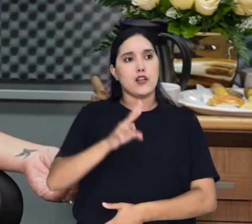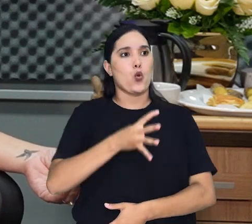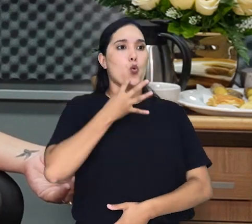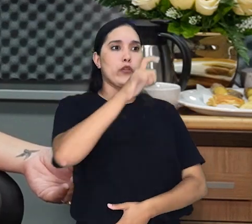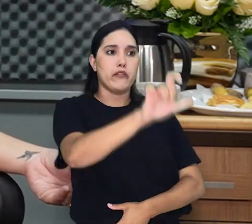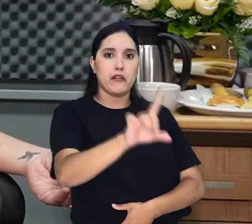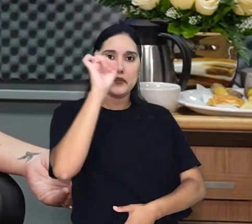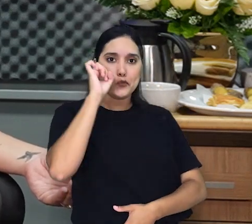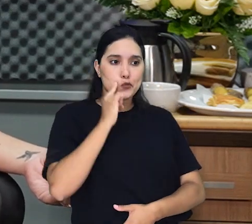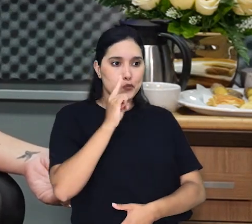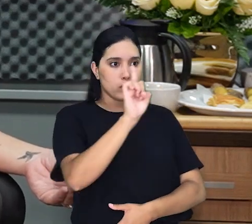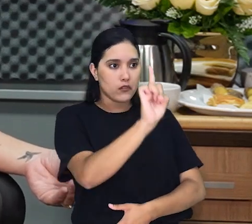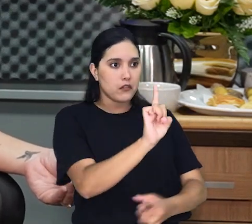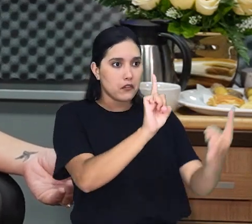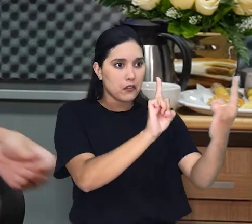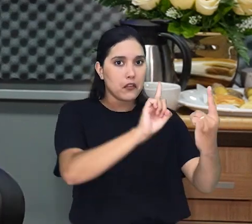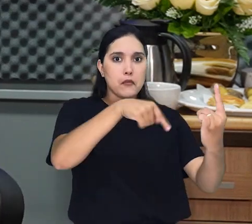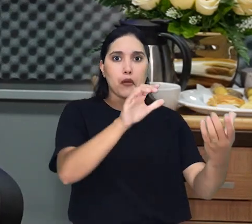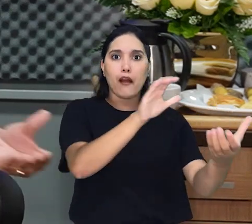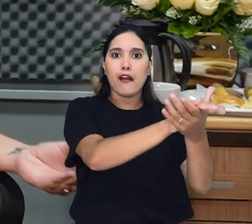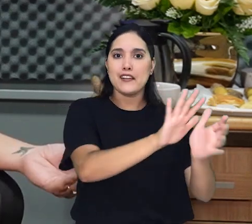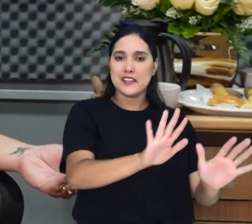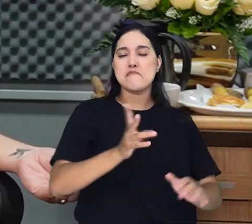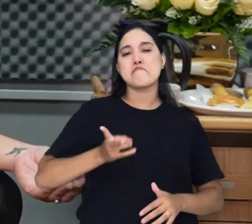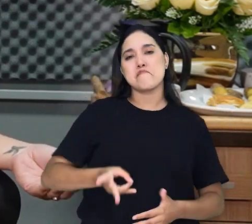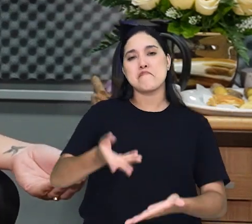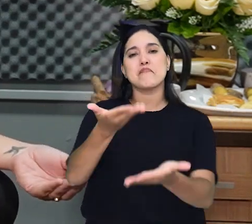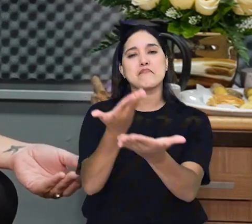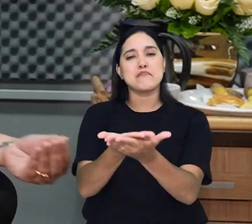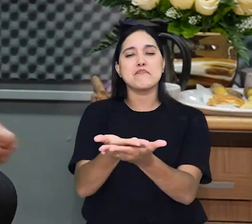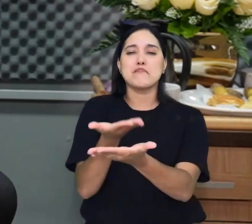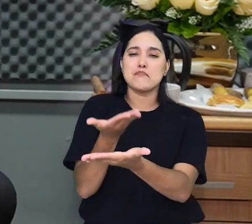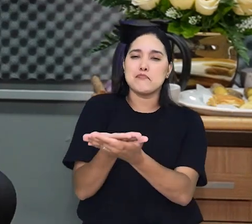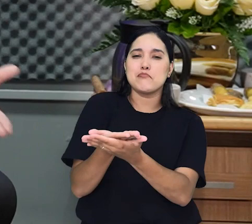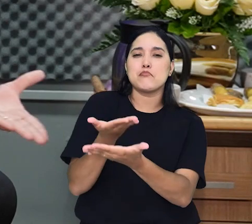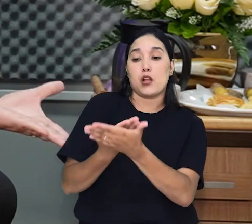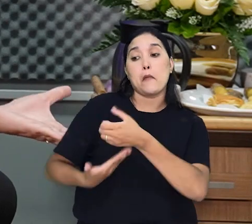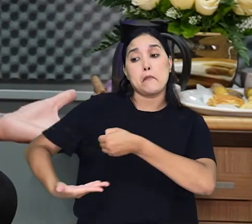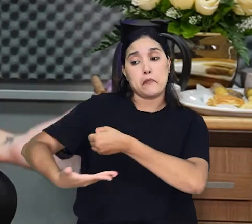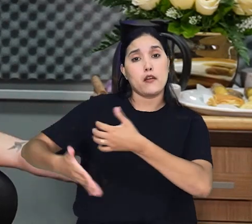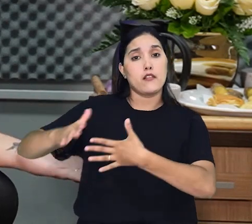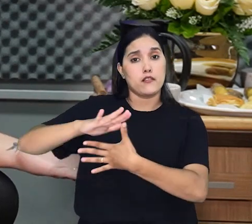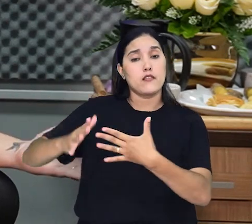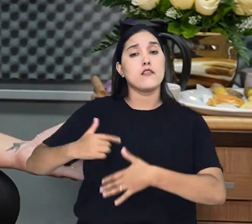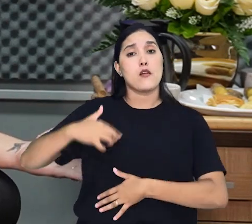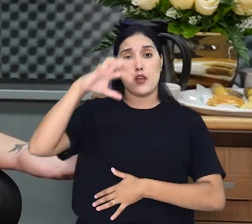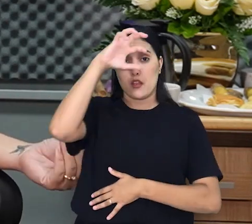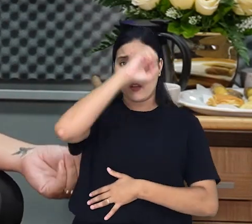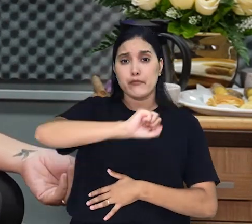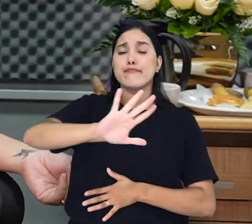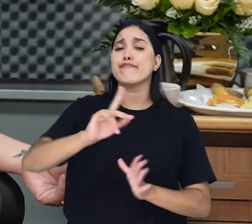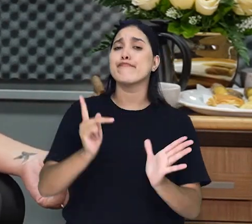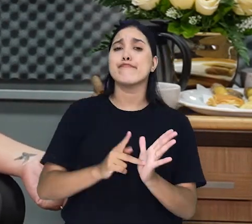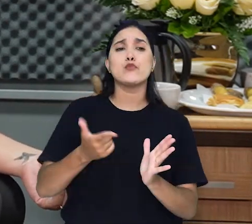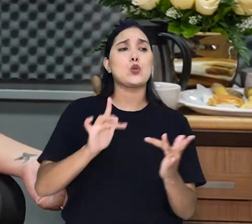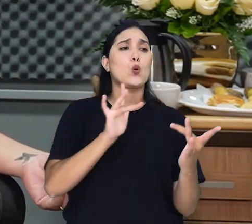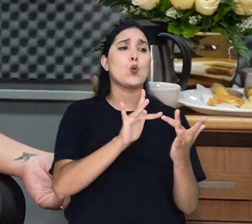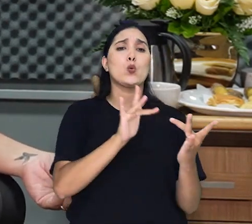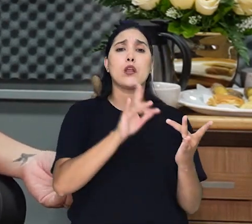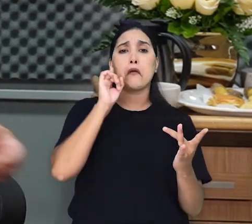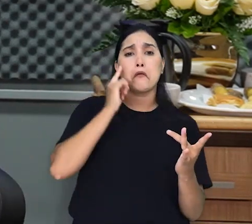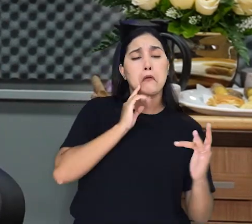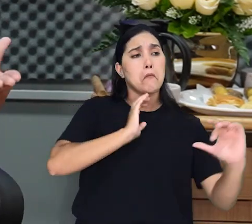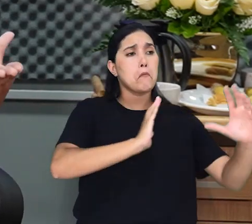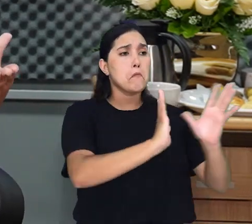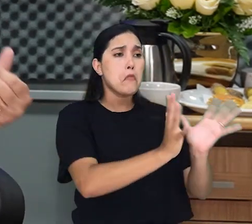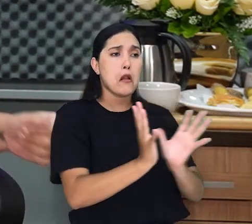mas continuei estudando e o básico eu aprendi, mas não tinha com quem conversar. Eu olhava assim, onde eu